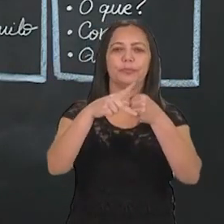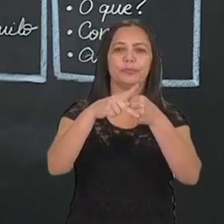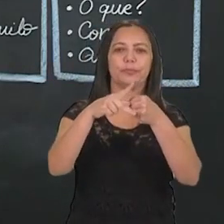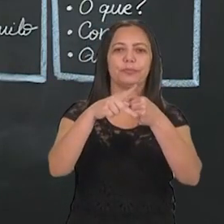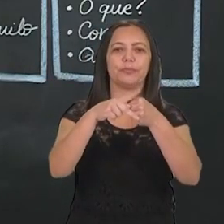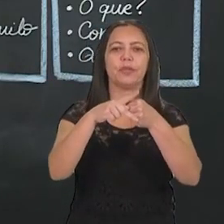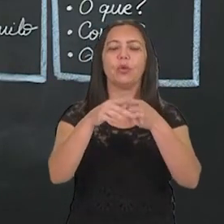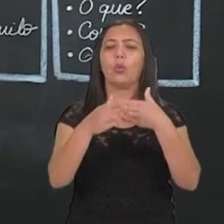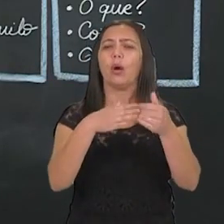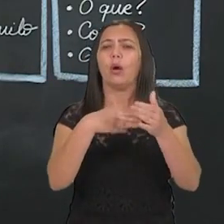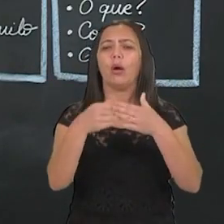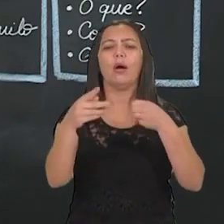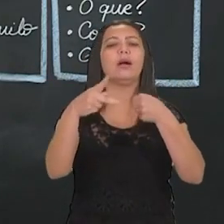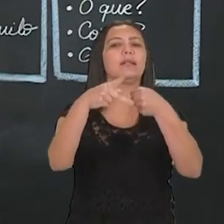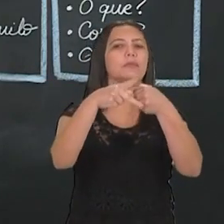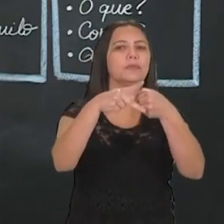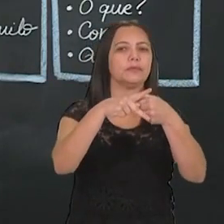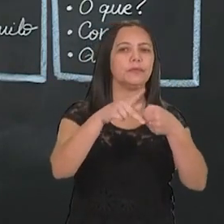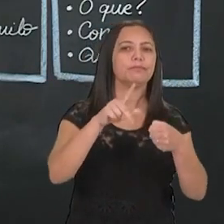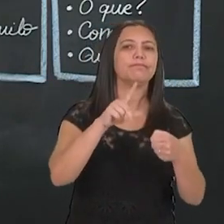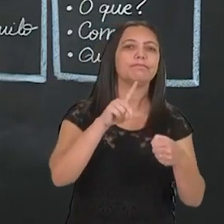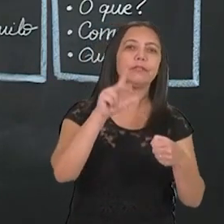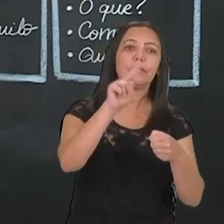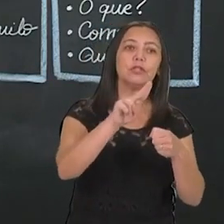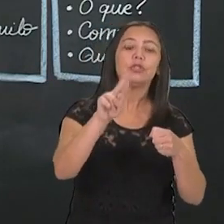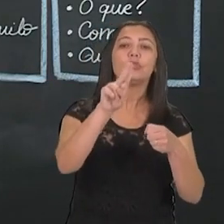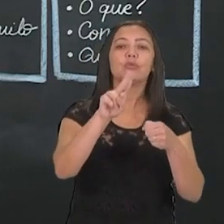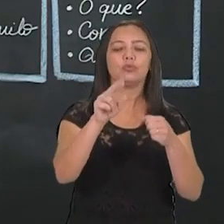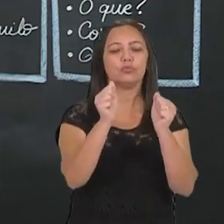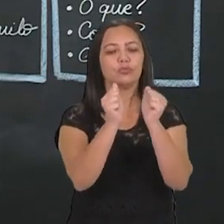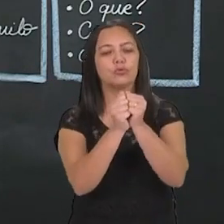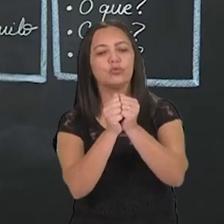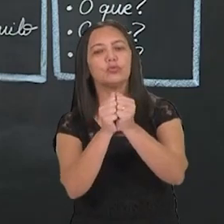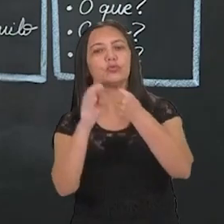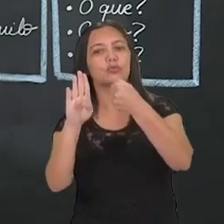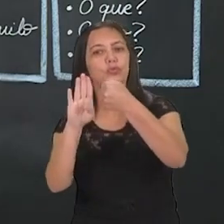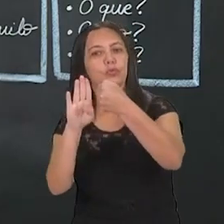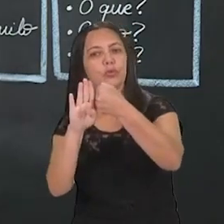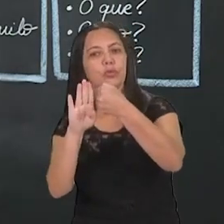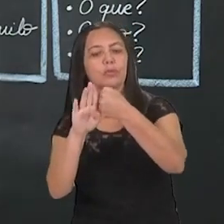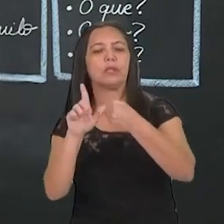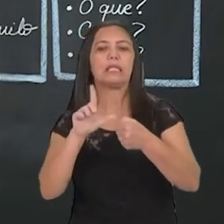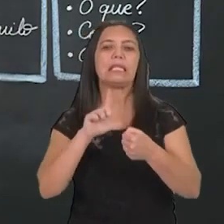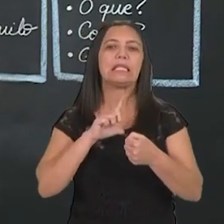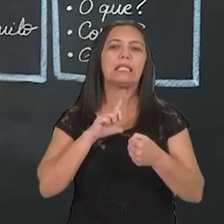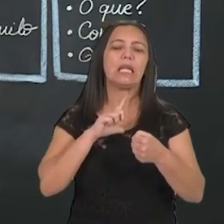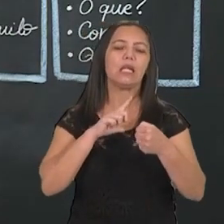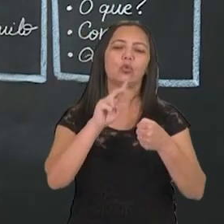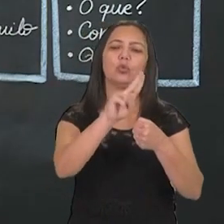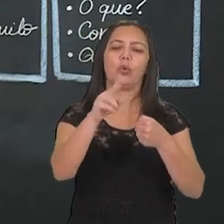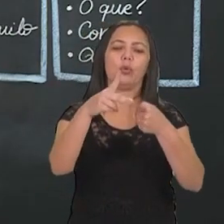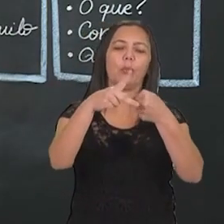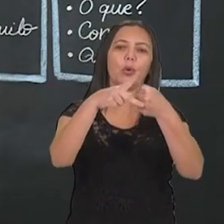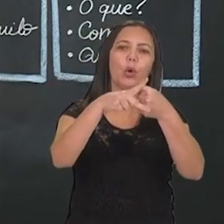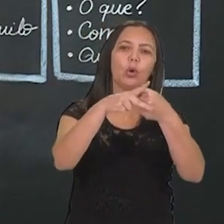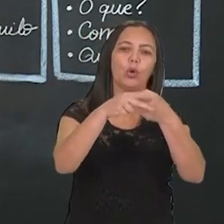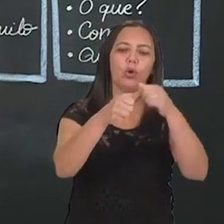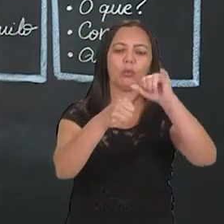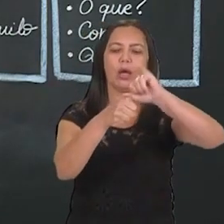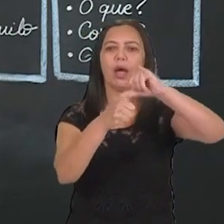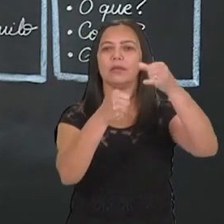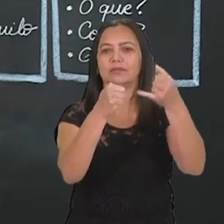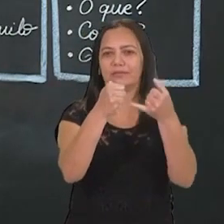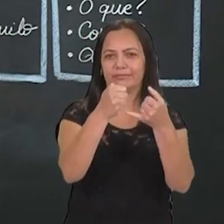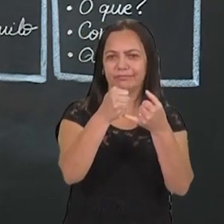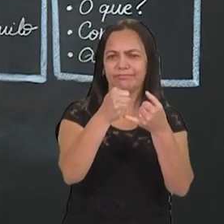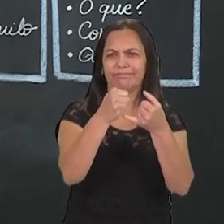todo pronome que tiver a função de acompanhar um substantivo, ele vai receber o nome de pronome adjetivo. Vai